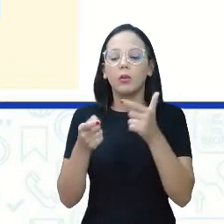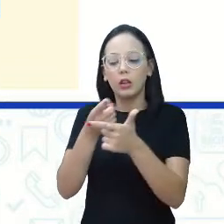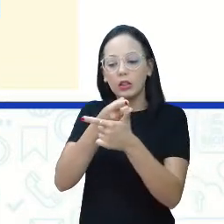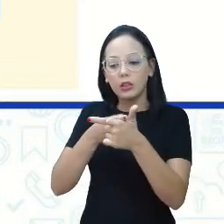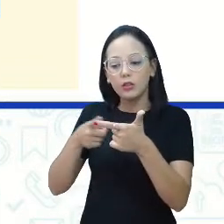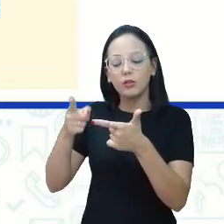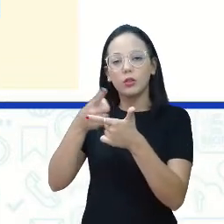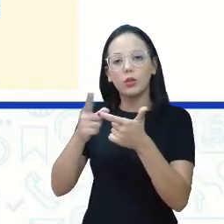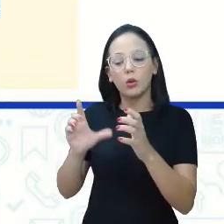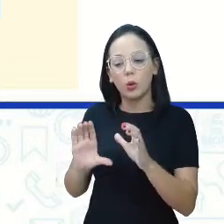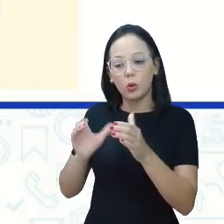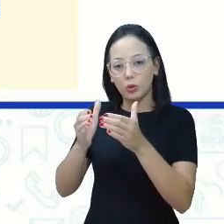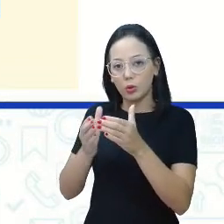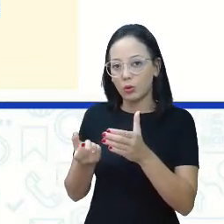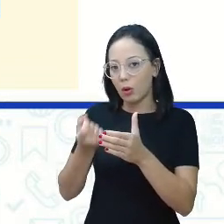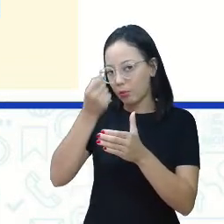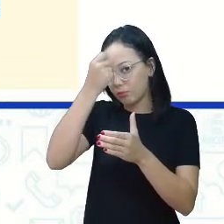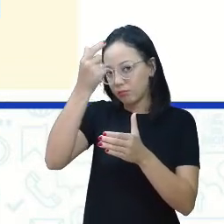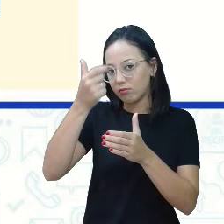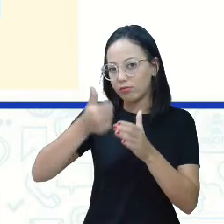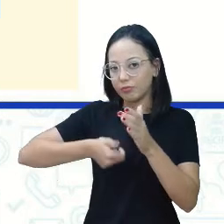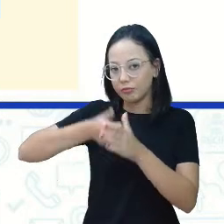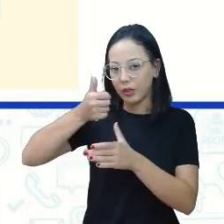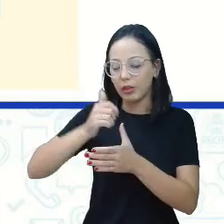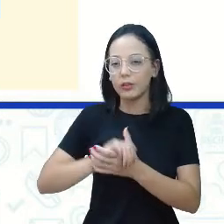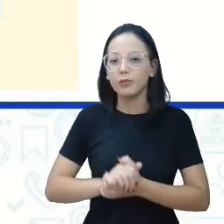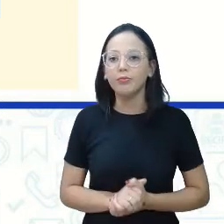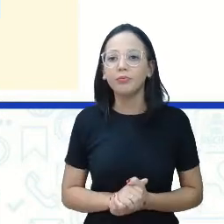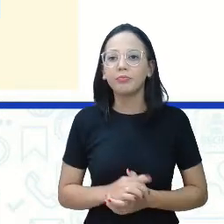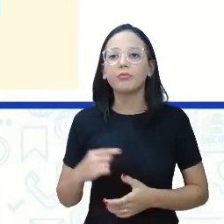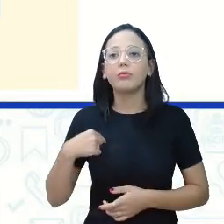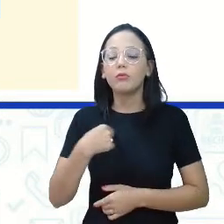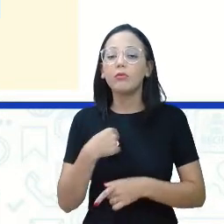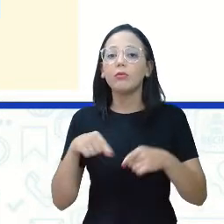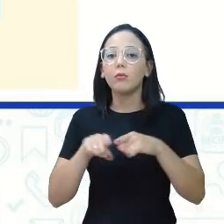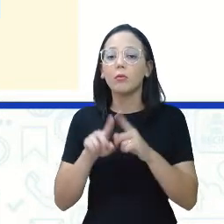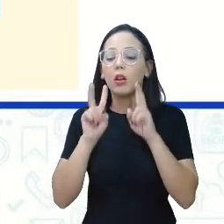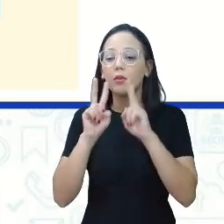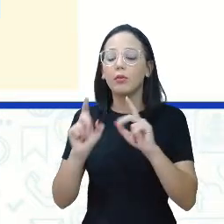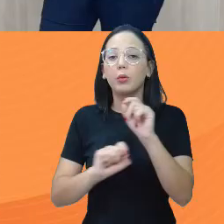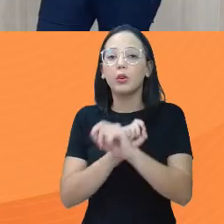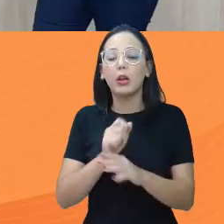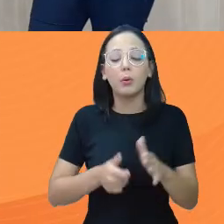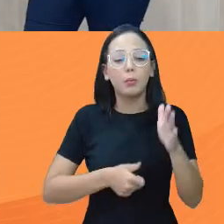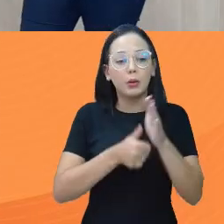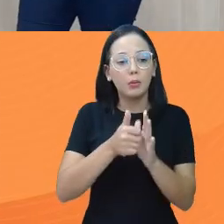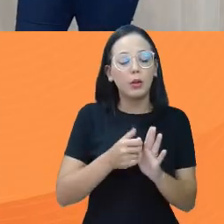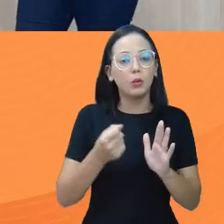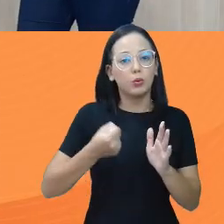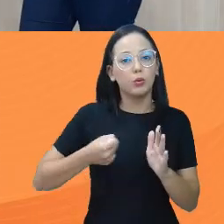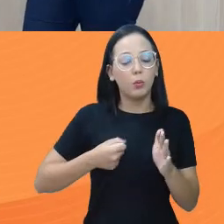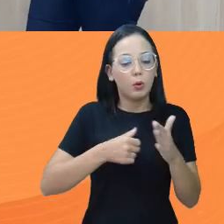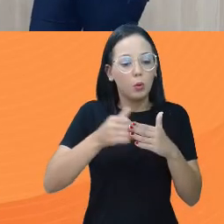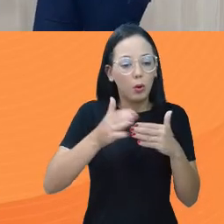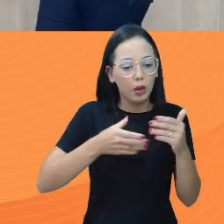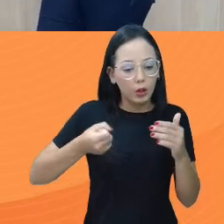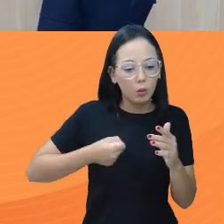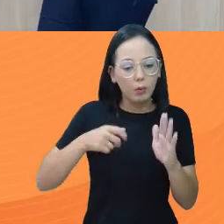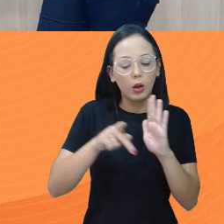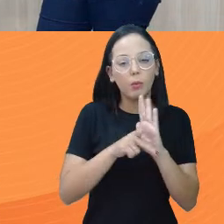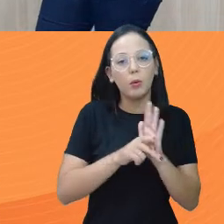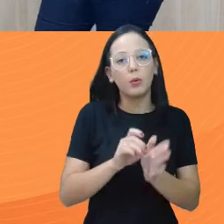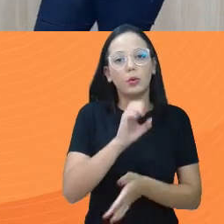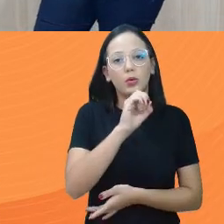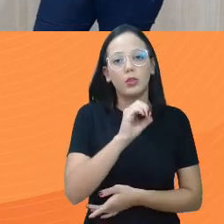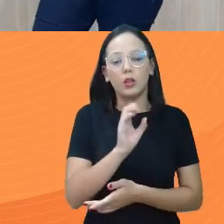conjunto finito, primeira ideia, né? A gente viu que o primeiro múltiplo de qualquer valor é o zero. E o